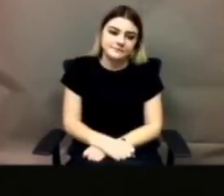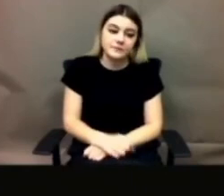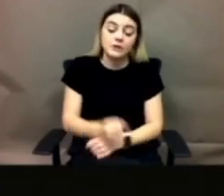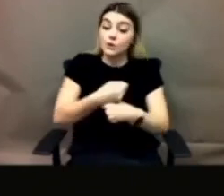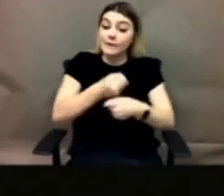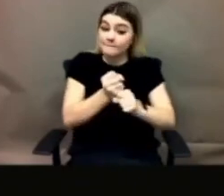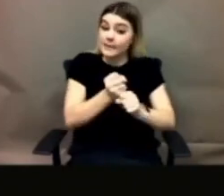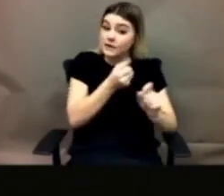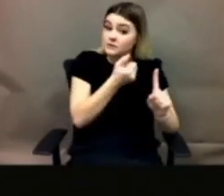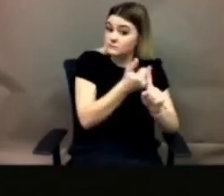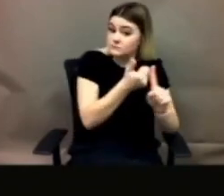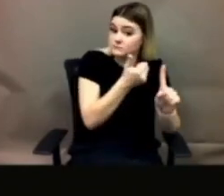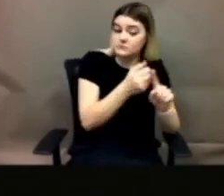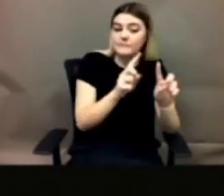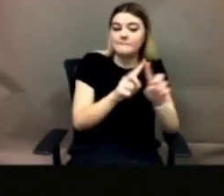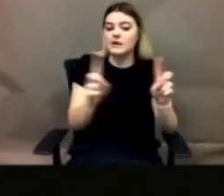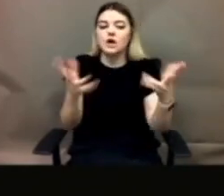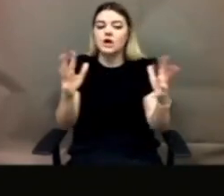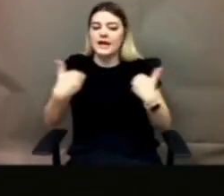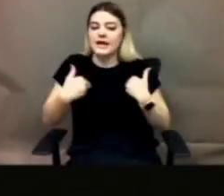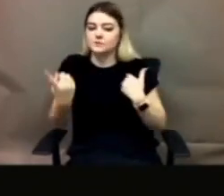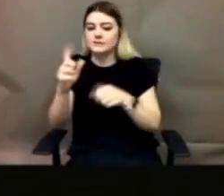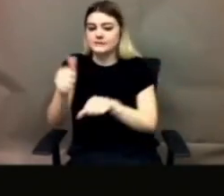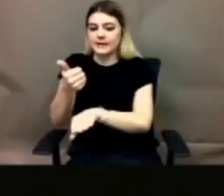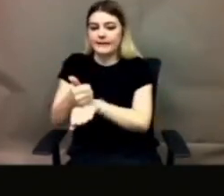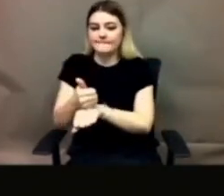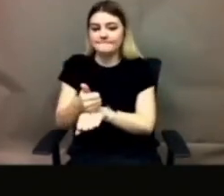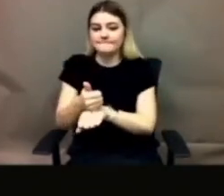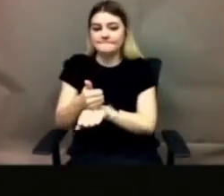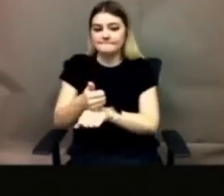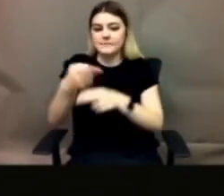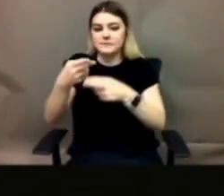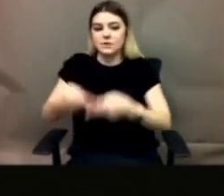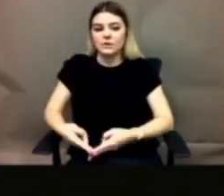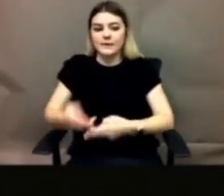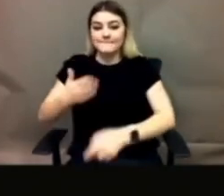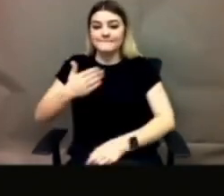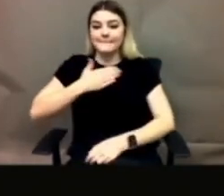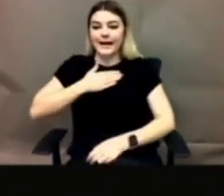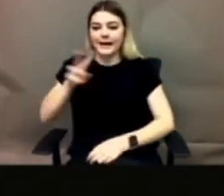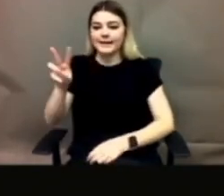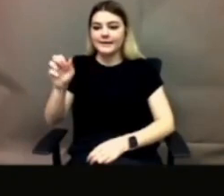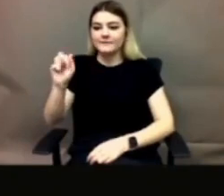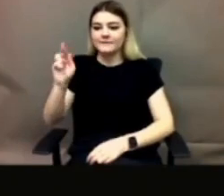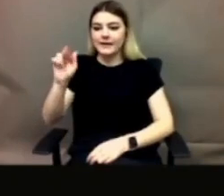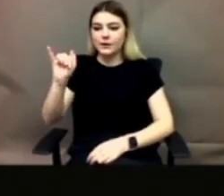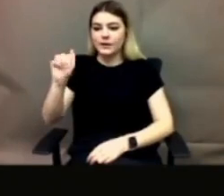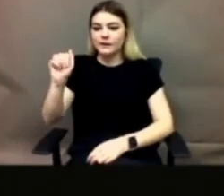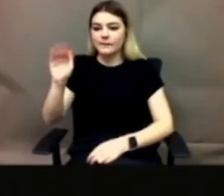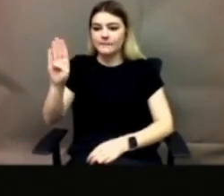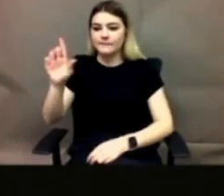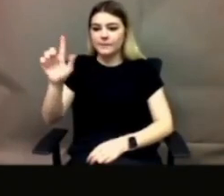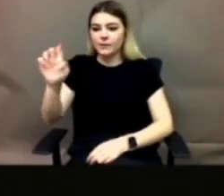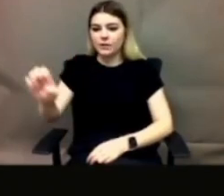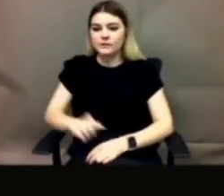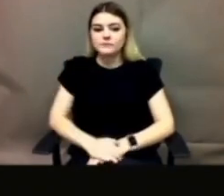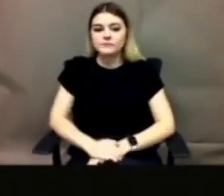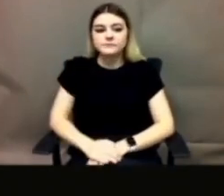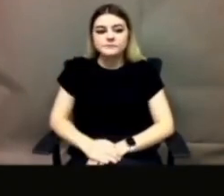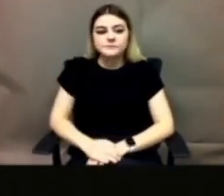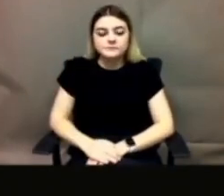já tem essa minha variável, o My Variable. Então a gente pode clicar aqui nessa